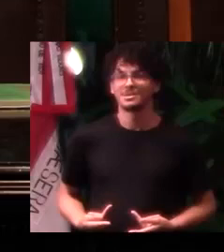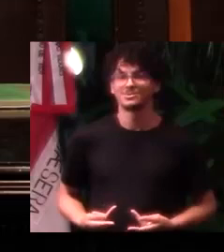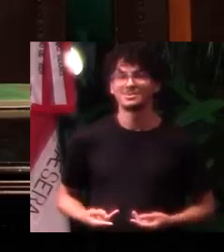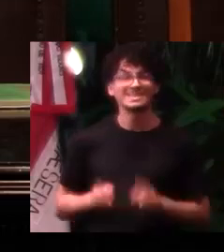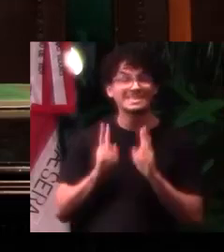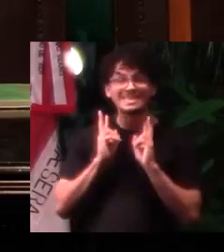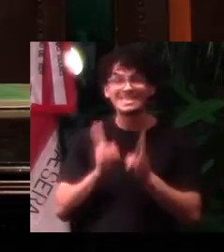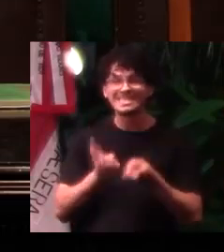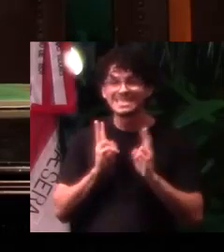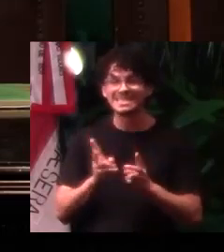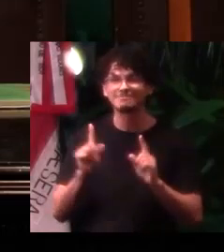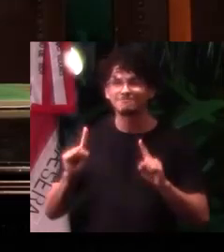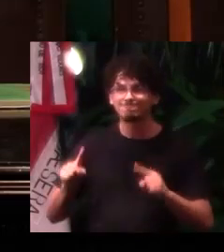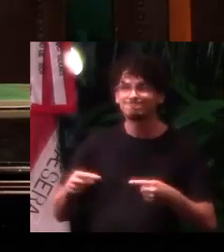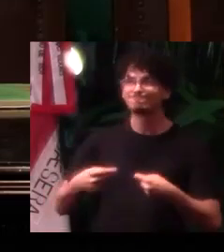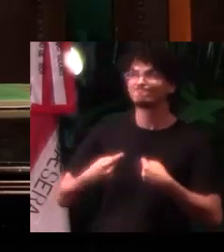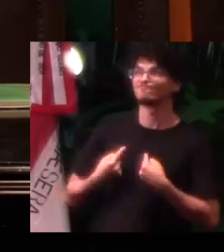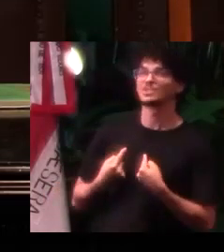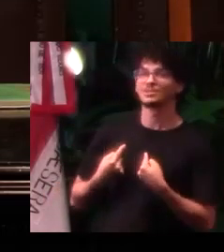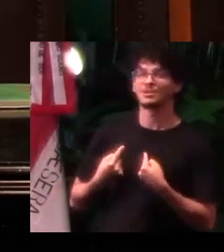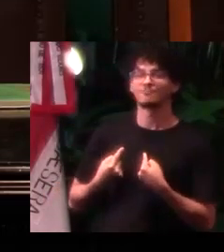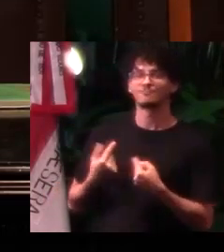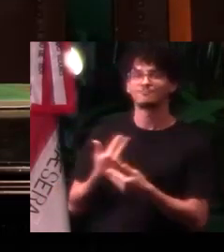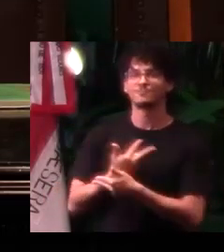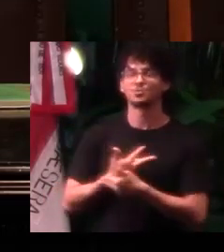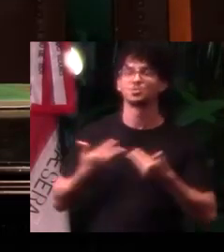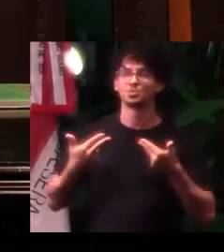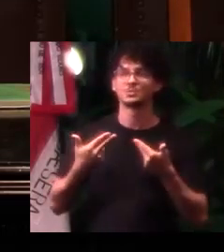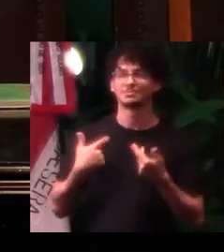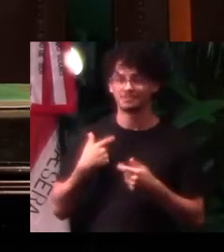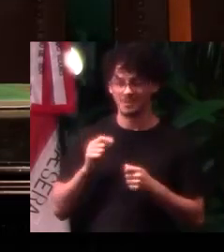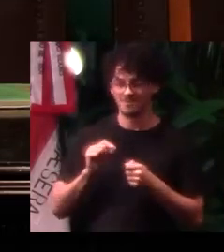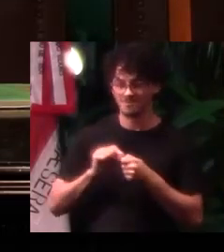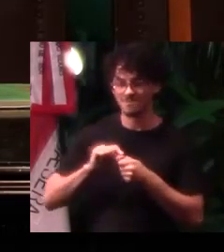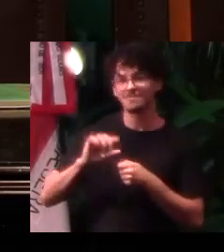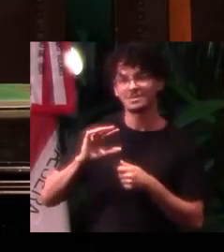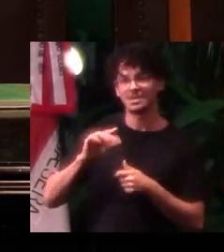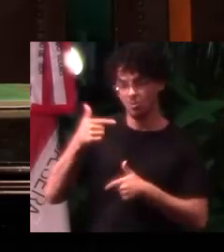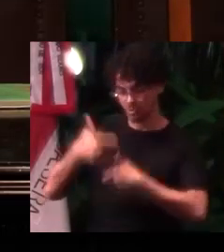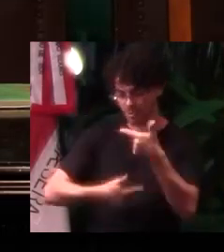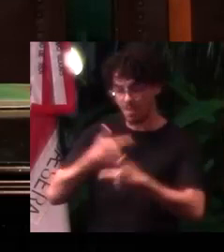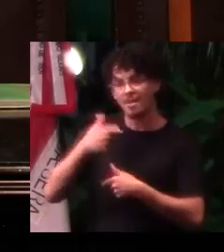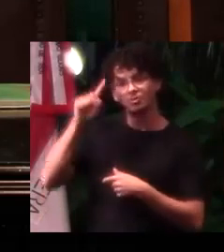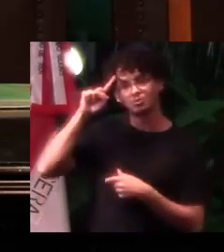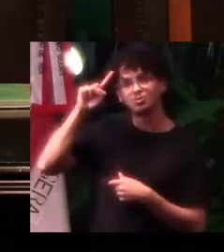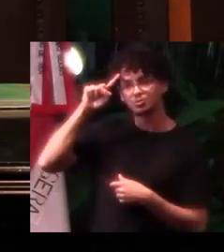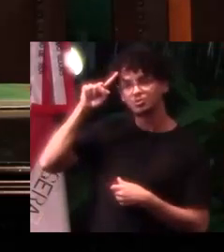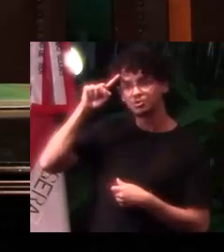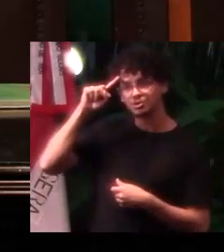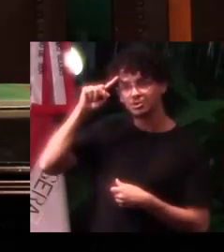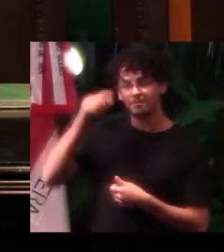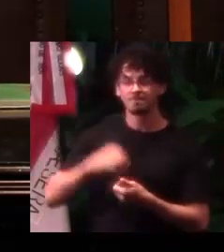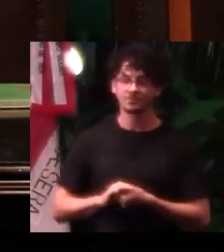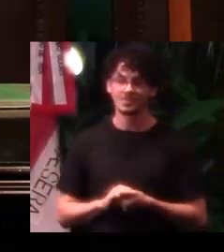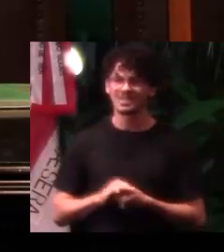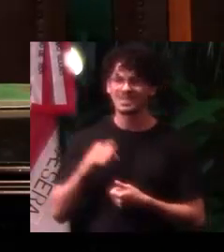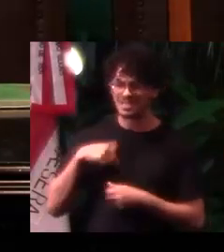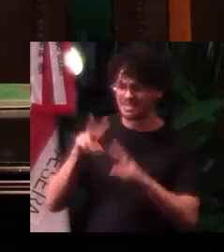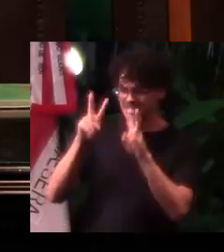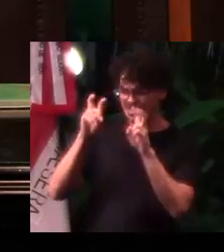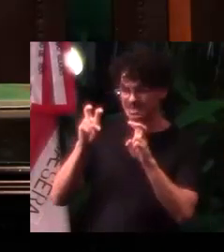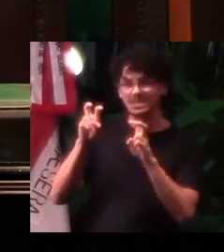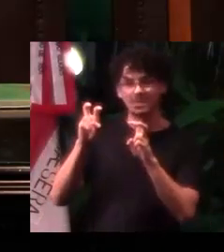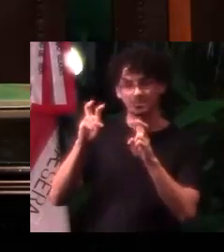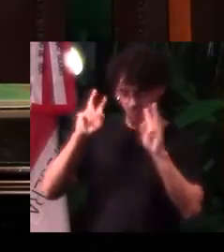aplicadores do direito, a todos os dias batem as portas dos tribunais. E essas questões humanas, evidentemente, elas vão